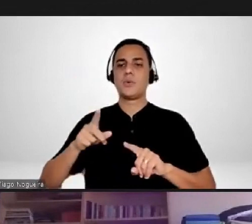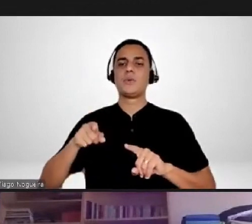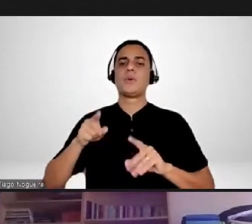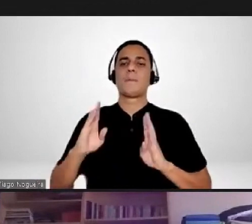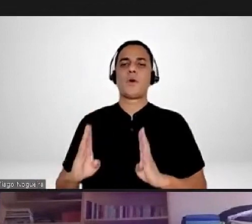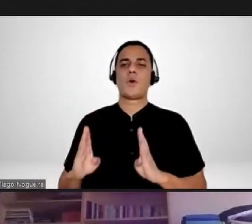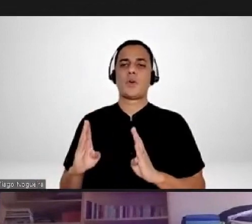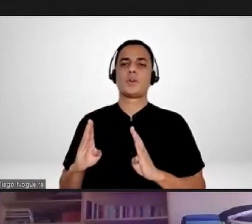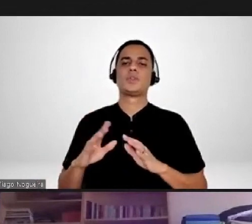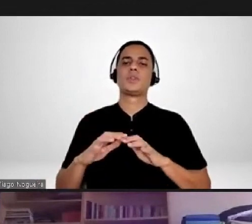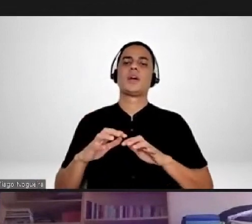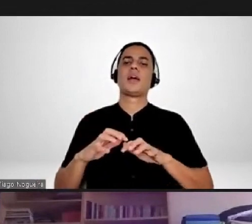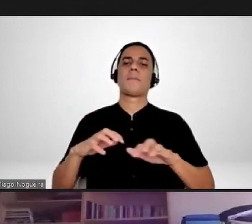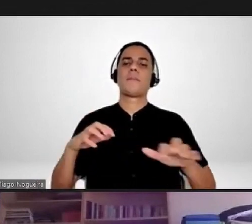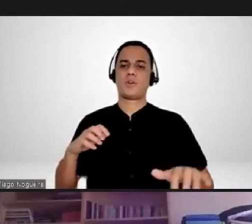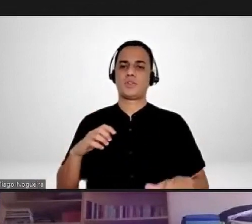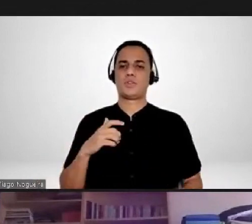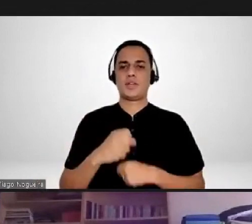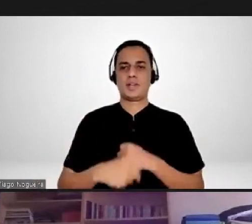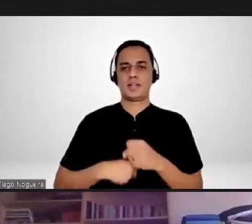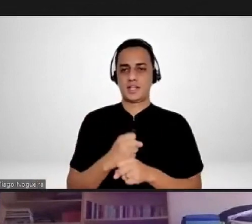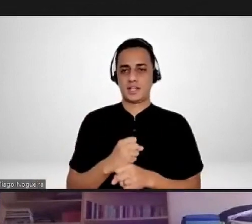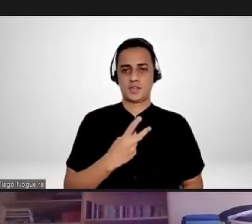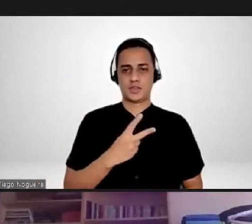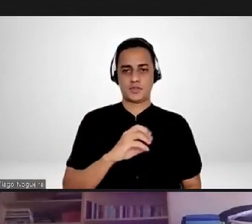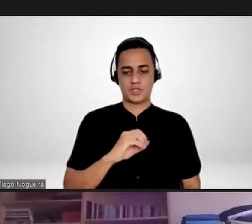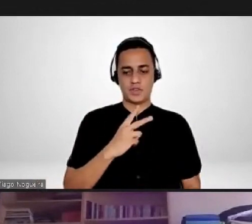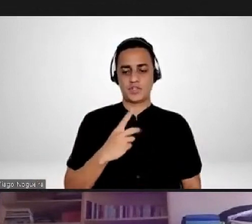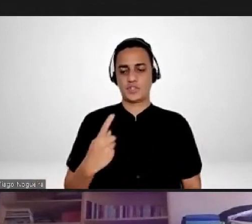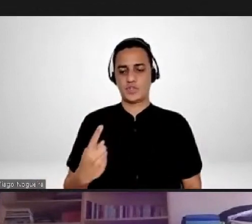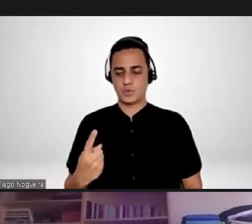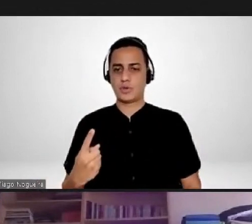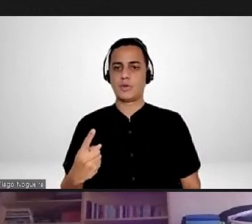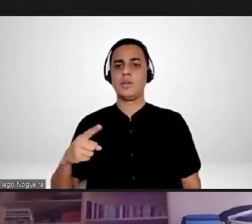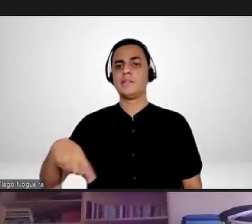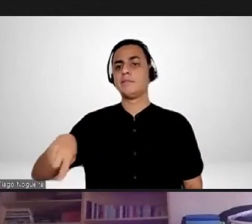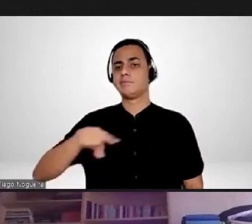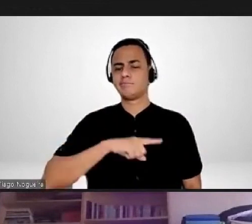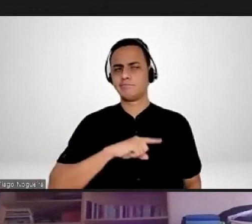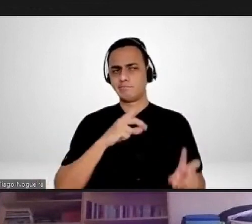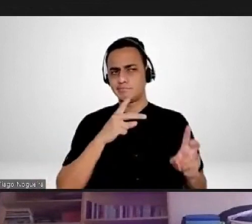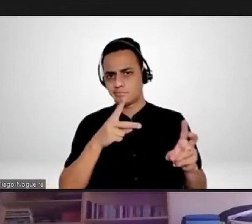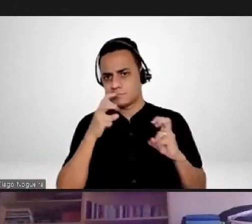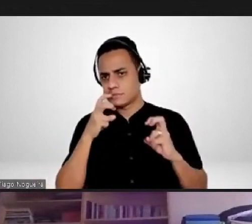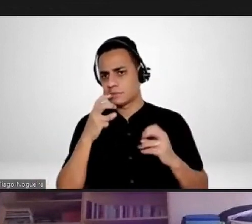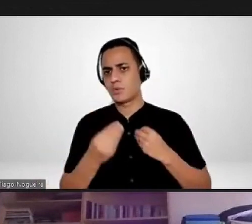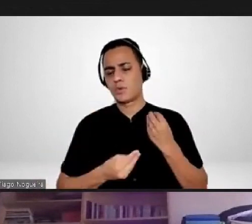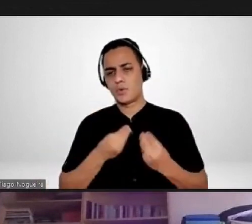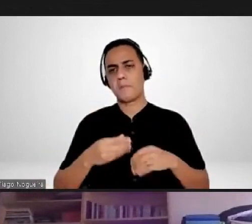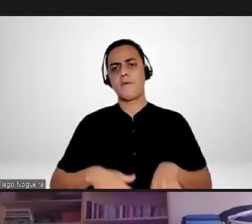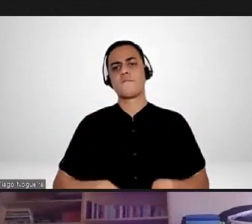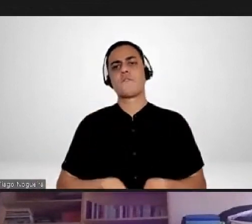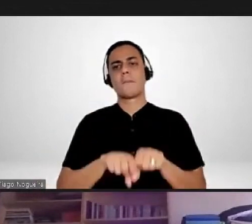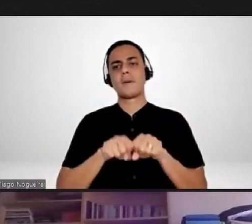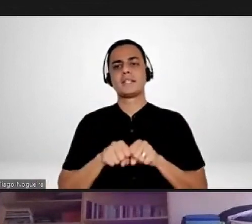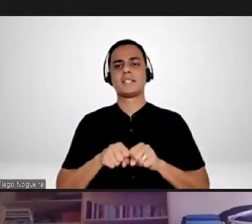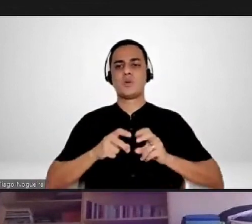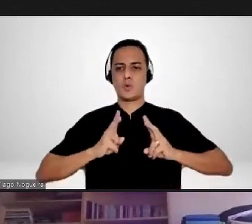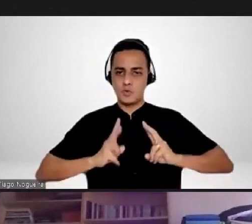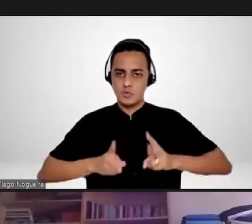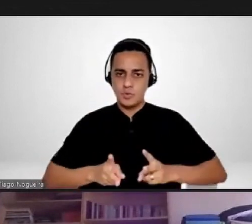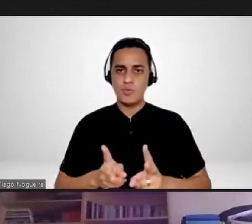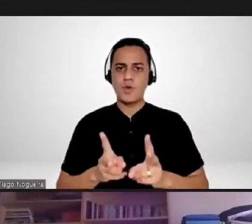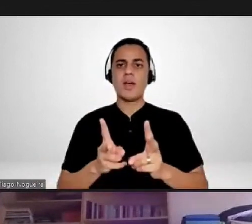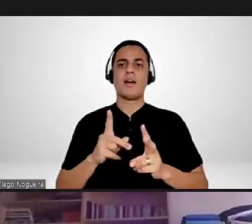primeiro semestre de 2021. E ali a gente percebe o quanto essa formação continuada